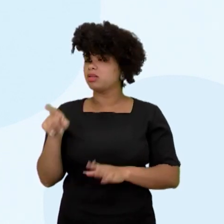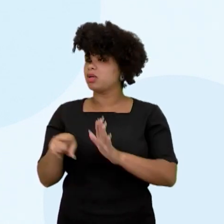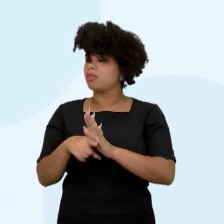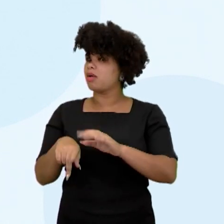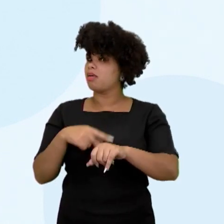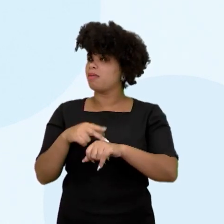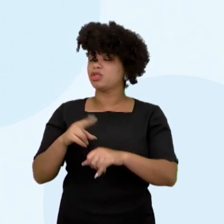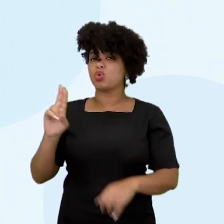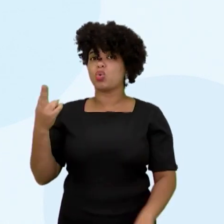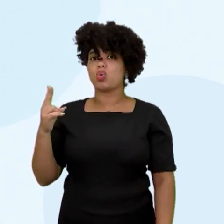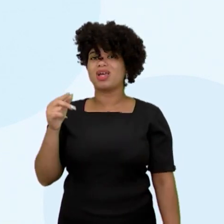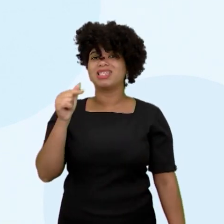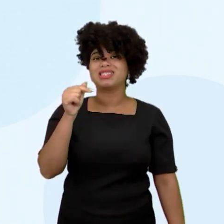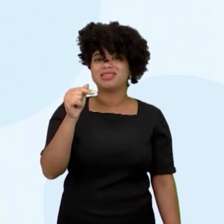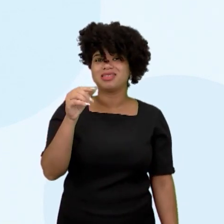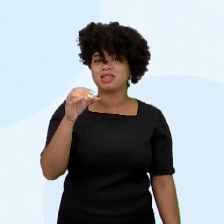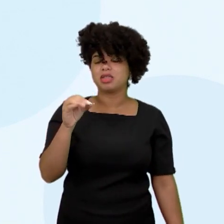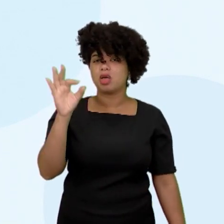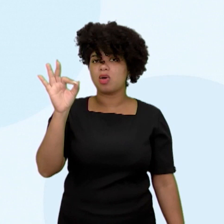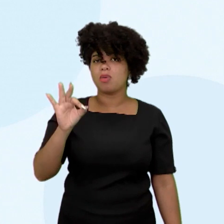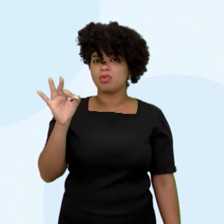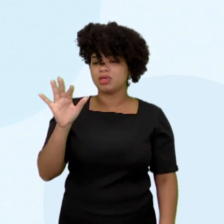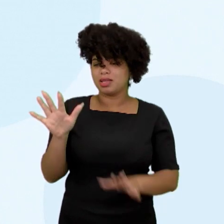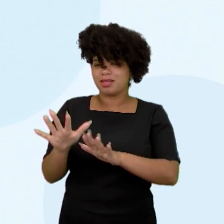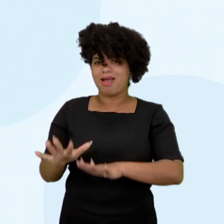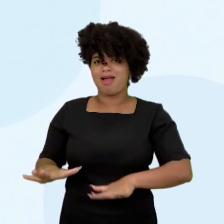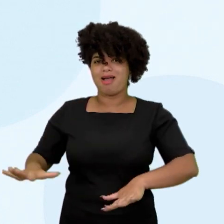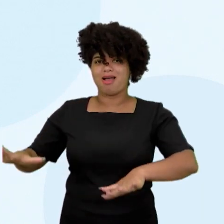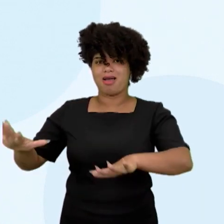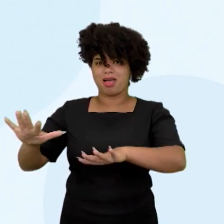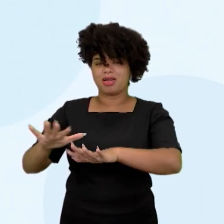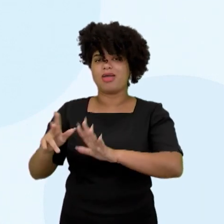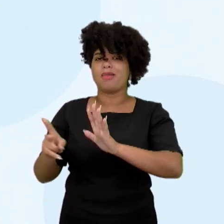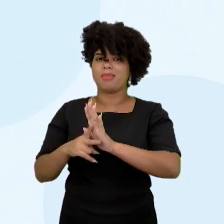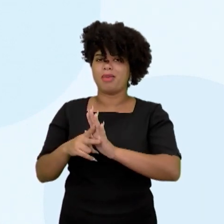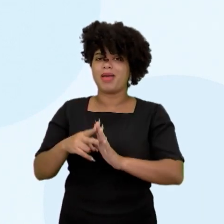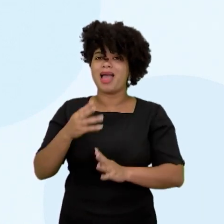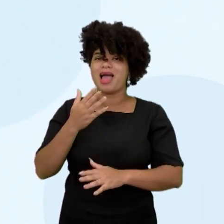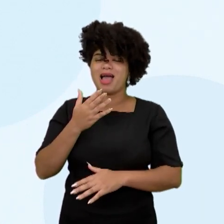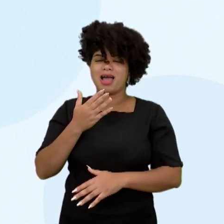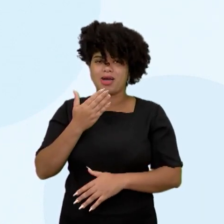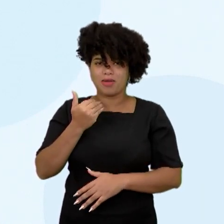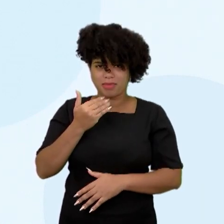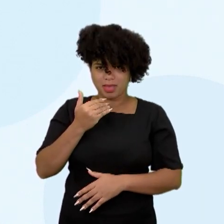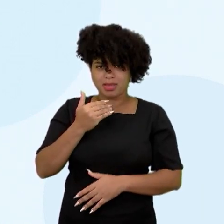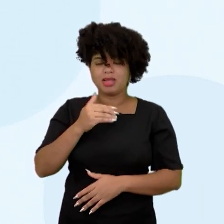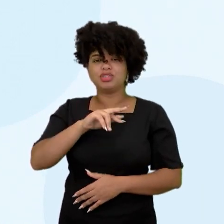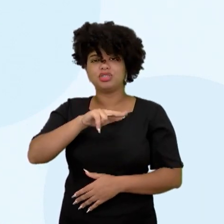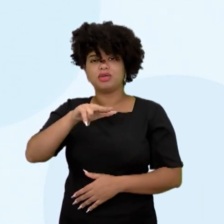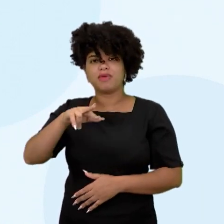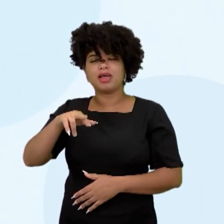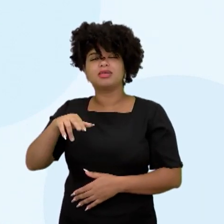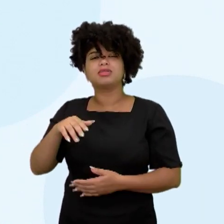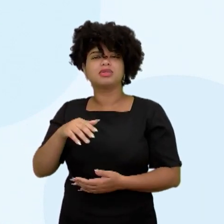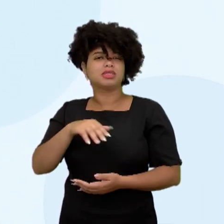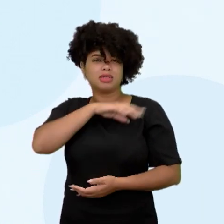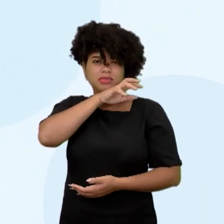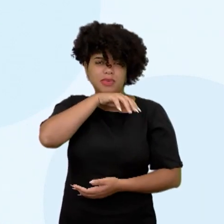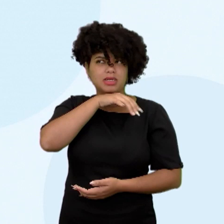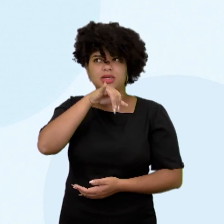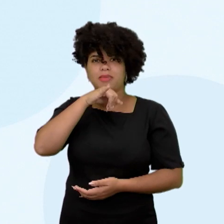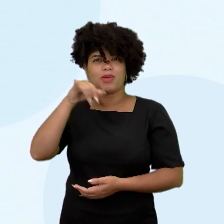por exemplo, mais de 70% do uso da terra em pastagens. Né? O Uruguai é bem conhecido aí, né, como um dos